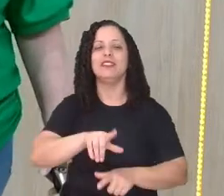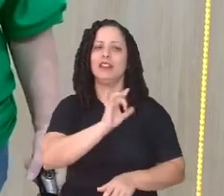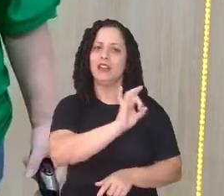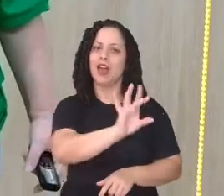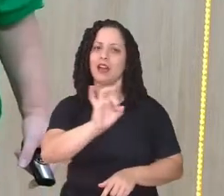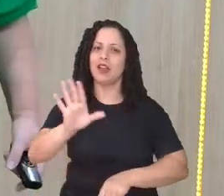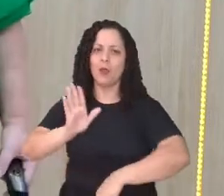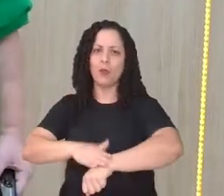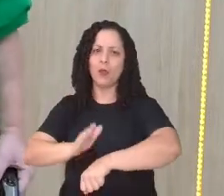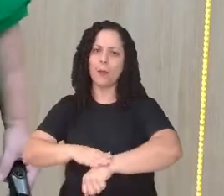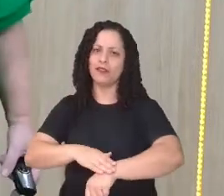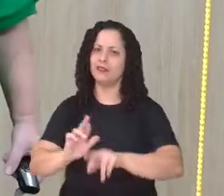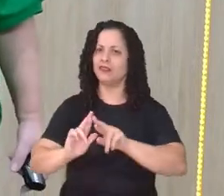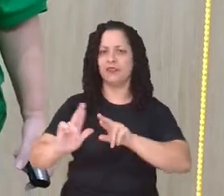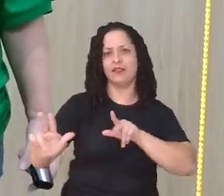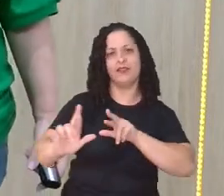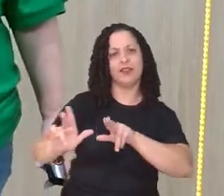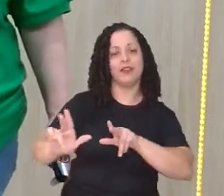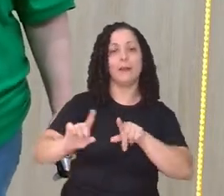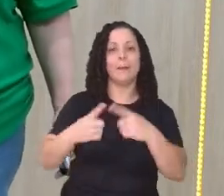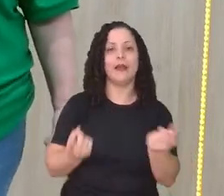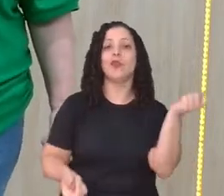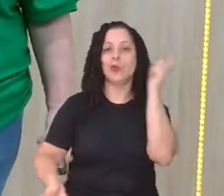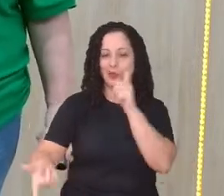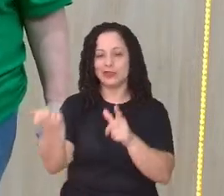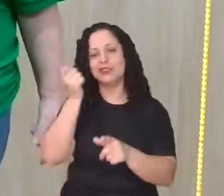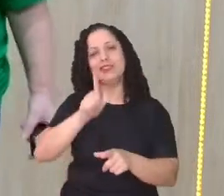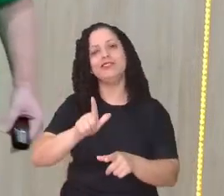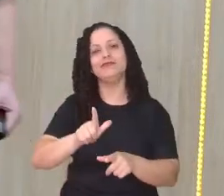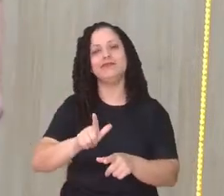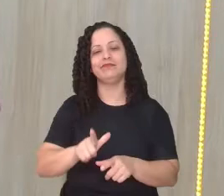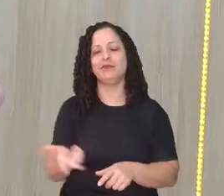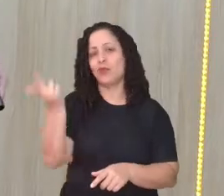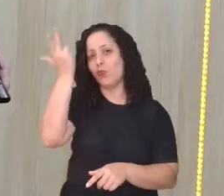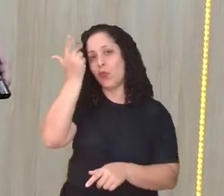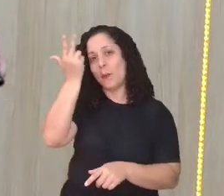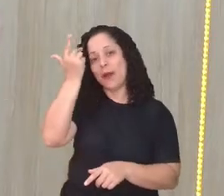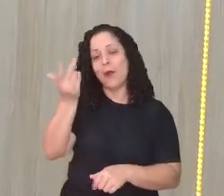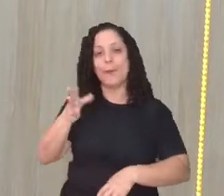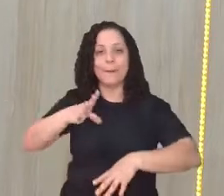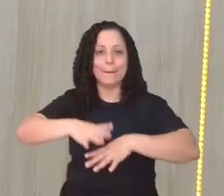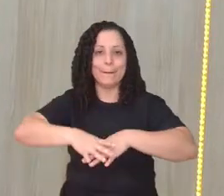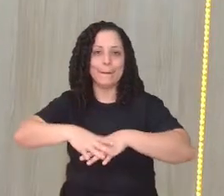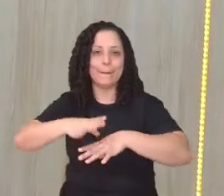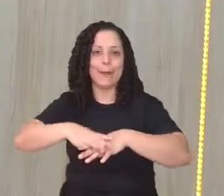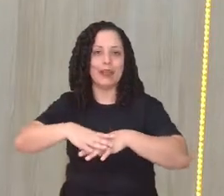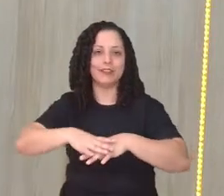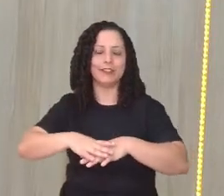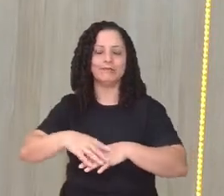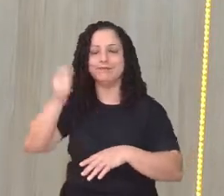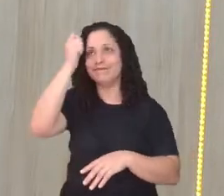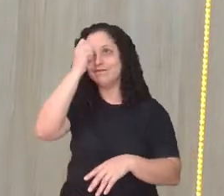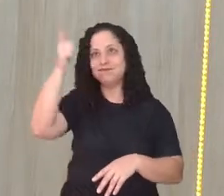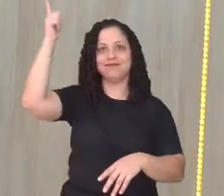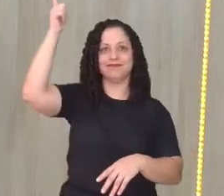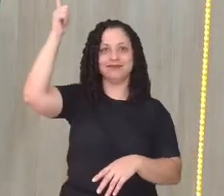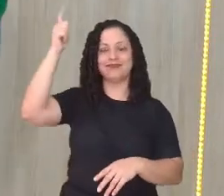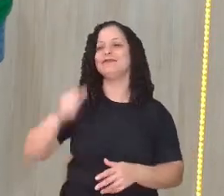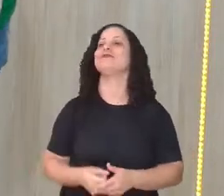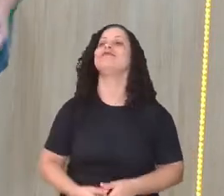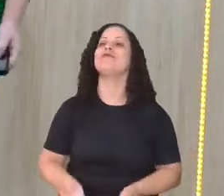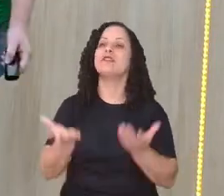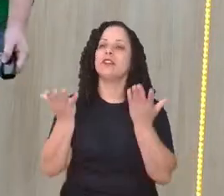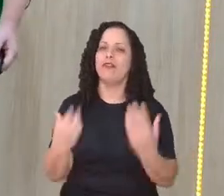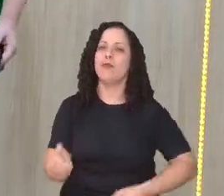no seu ritmo, tá bom? Sem problema. Matemática é criatividade. Vamos olhar, dar uma